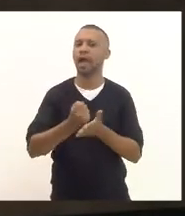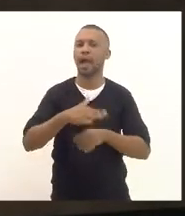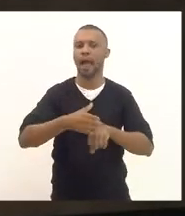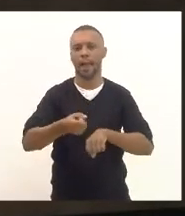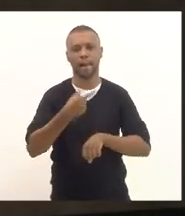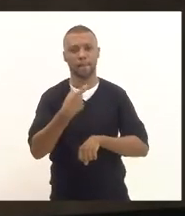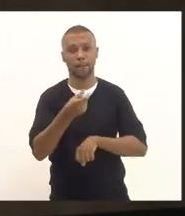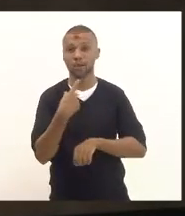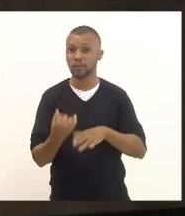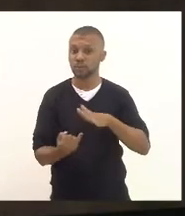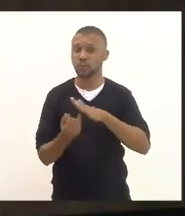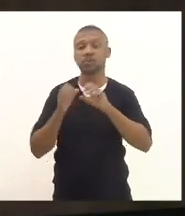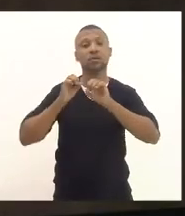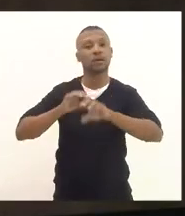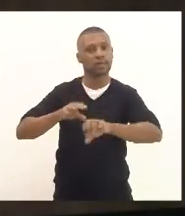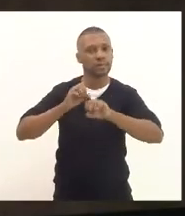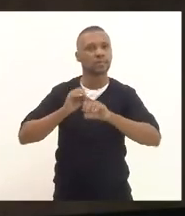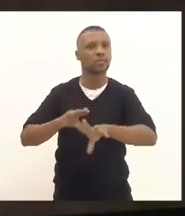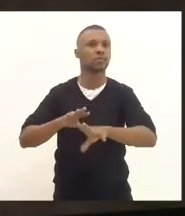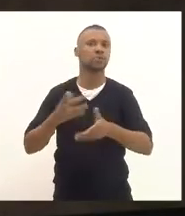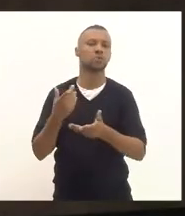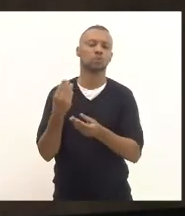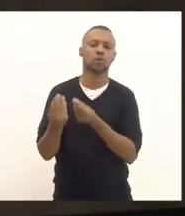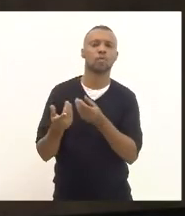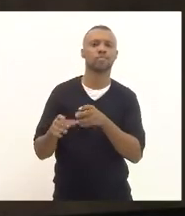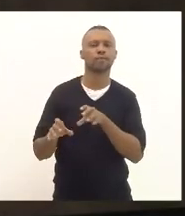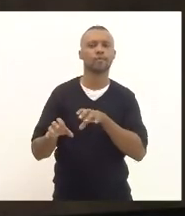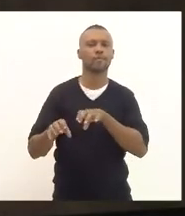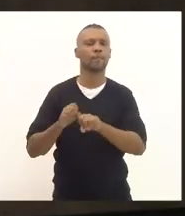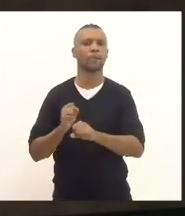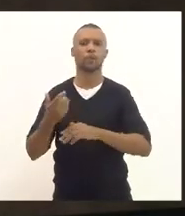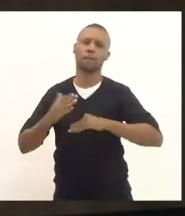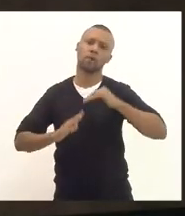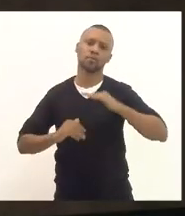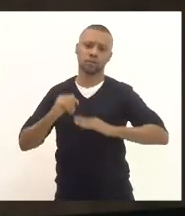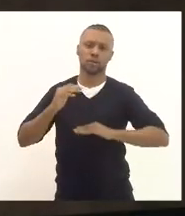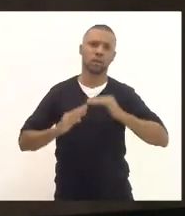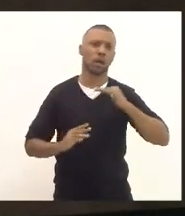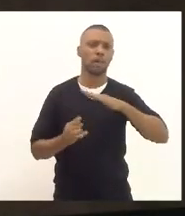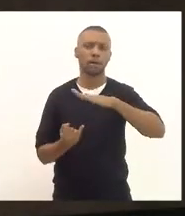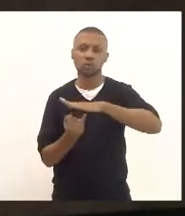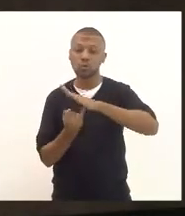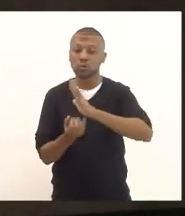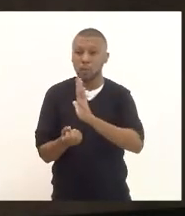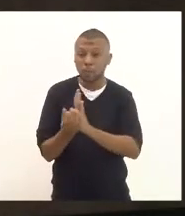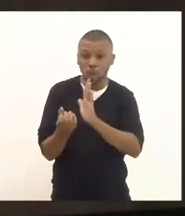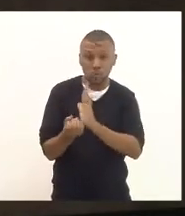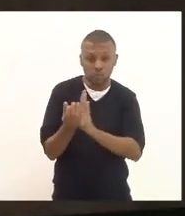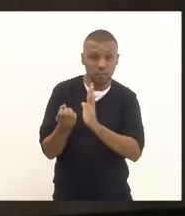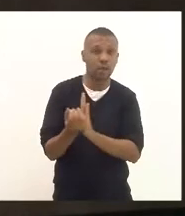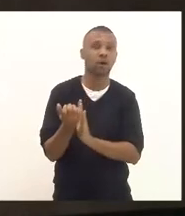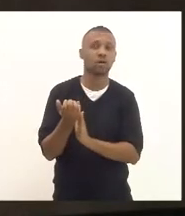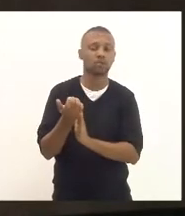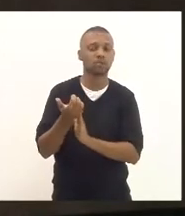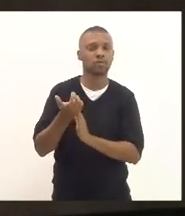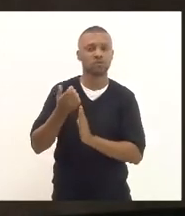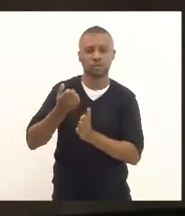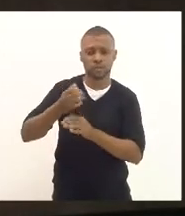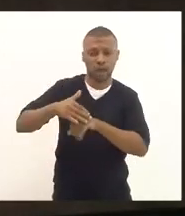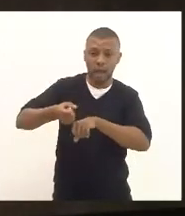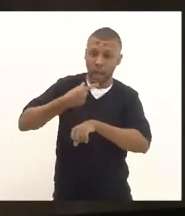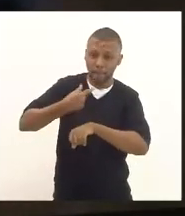ensino é uma instituição de formação profissional é uma instituição de produção de